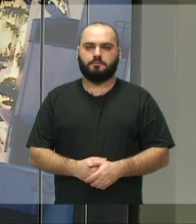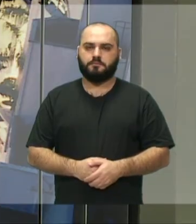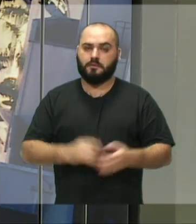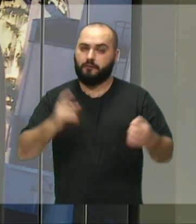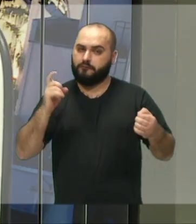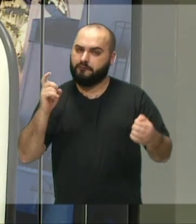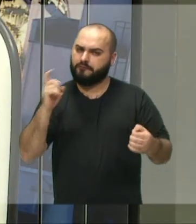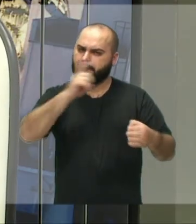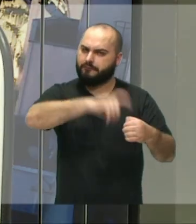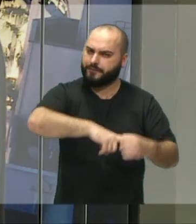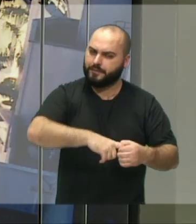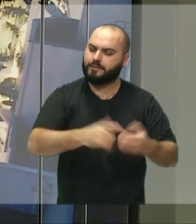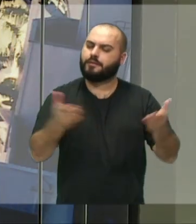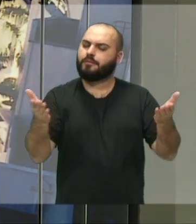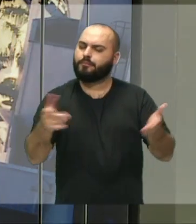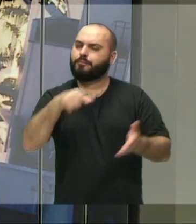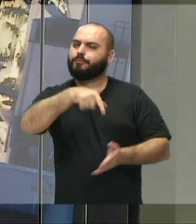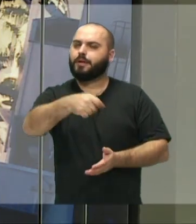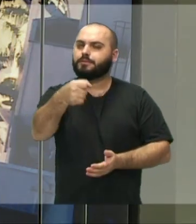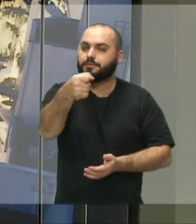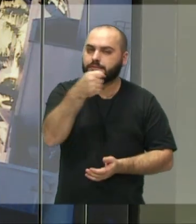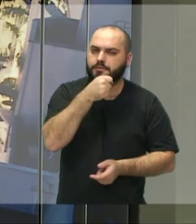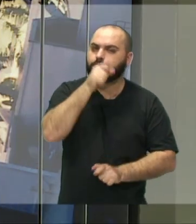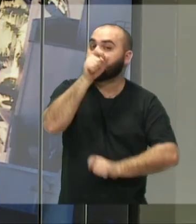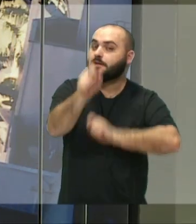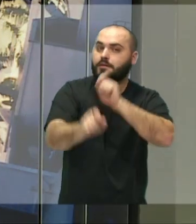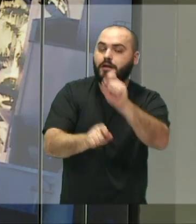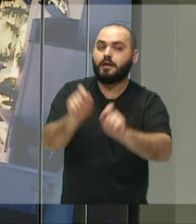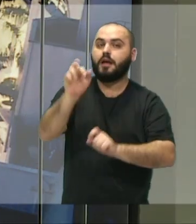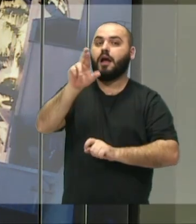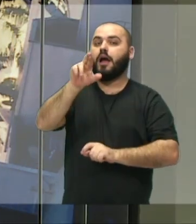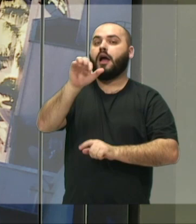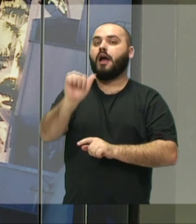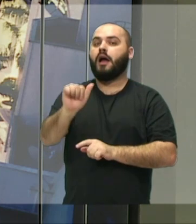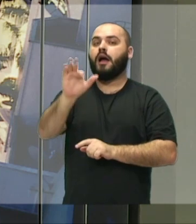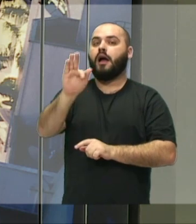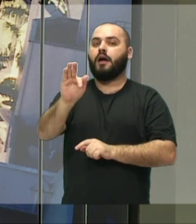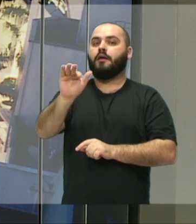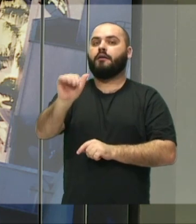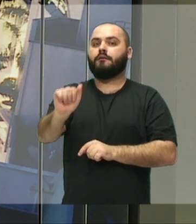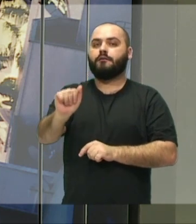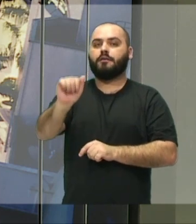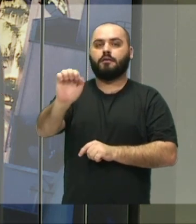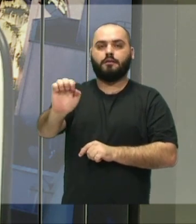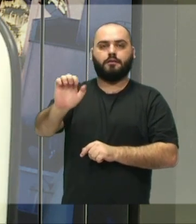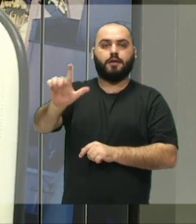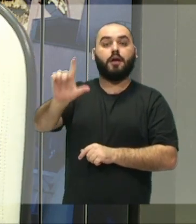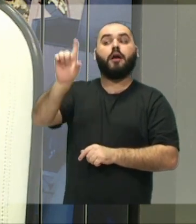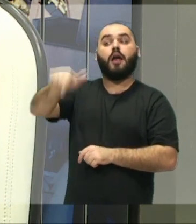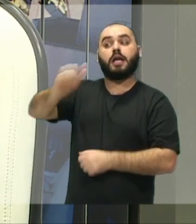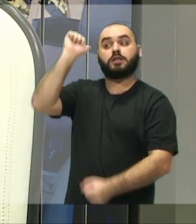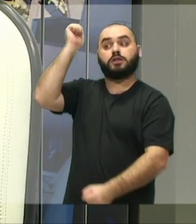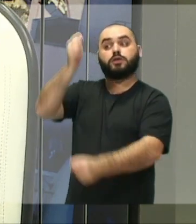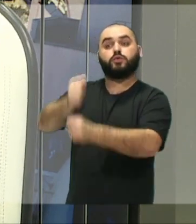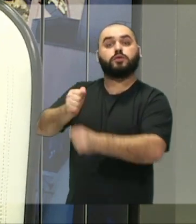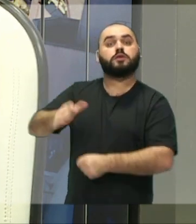Estamos de volta aqui neste Câmara Aberta, que hoje entrevista Rafael Luiz Pinto, que é o diretor-geral do SEMASA.